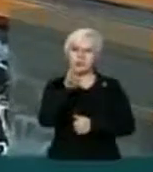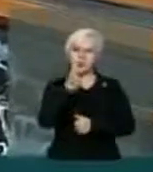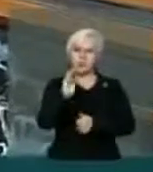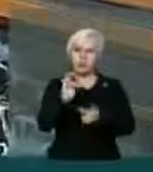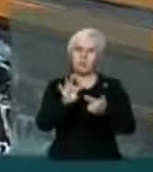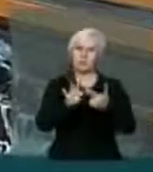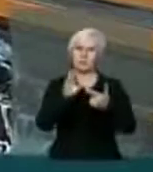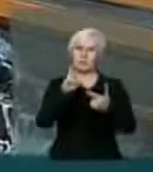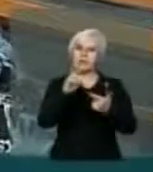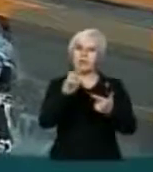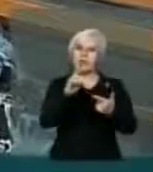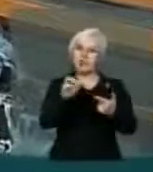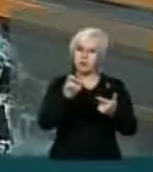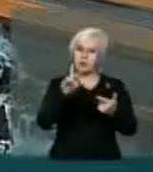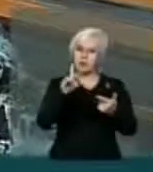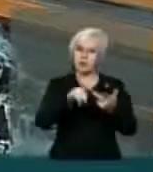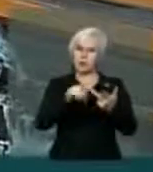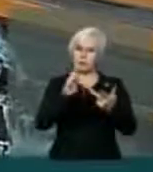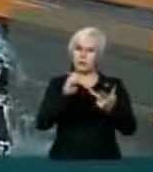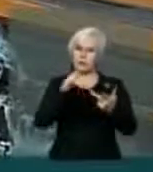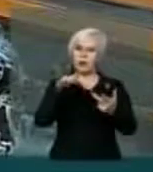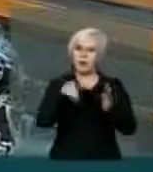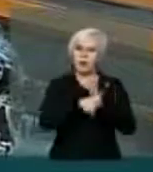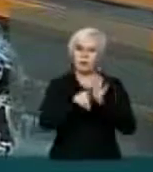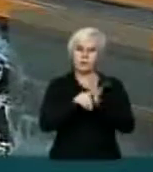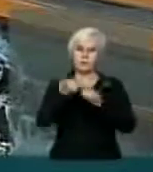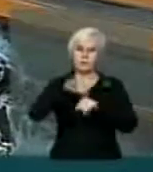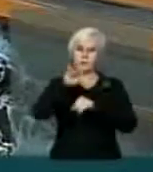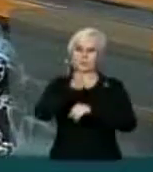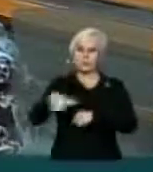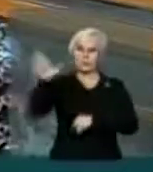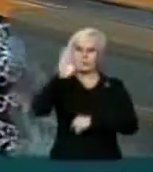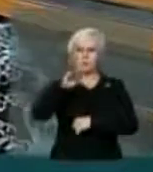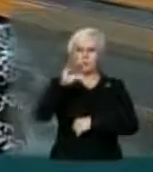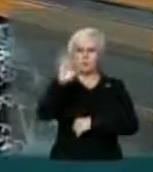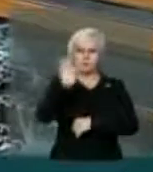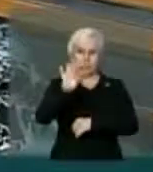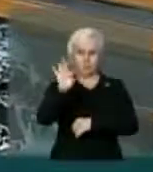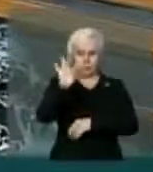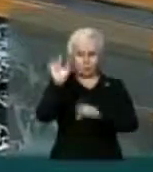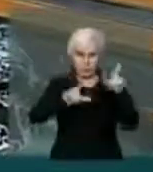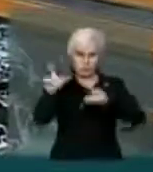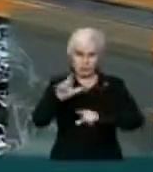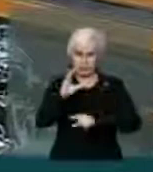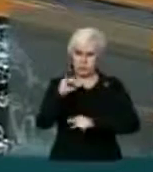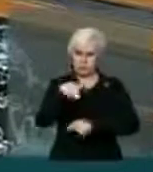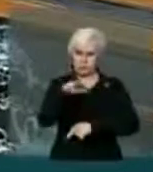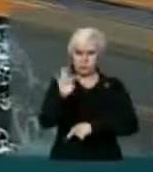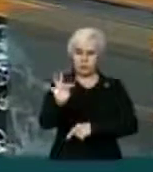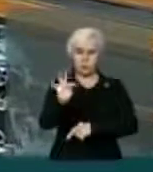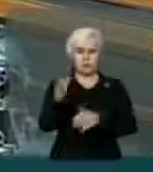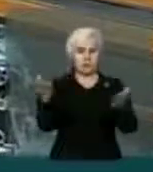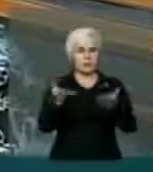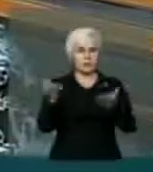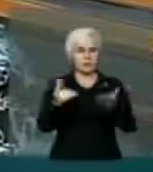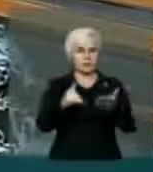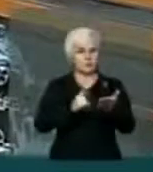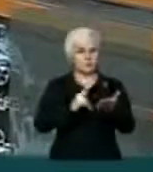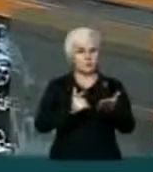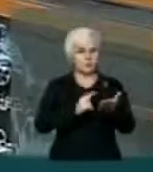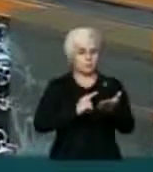a Abra, a Central Nacional de Televisão, CNT, que é a que hoje está,